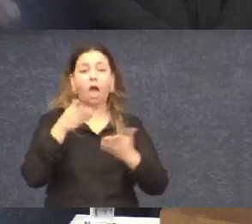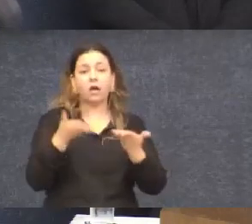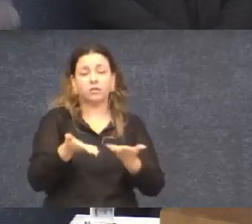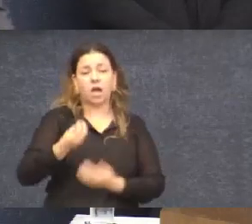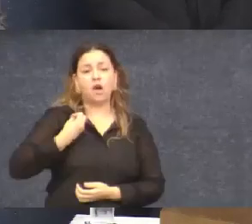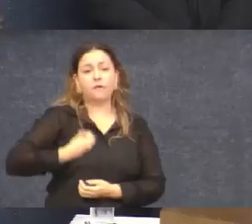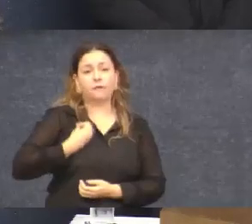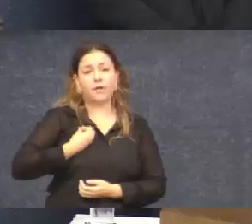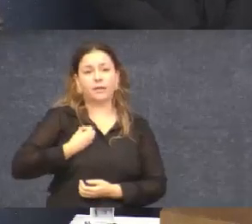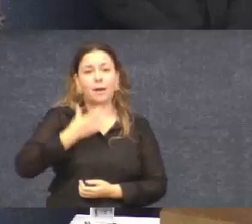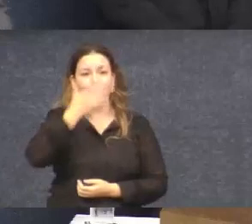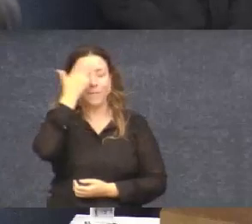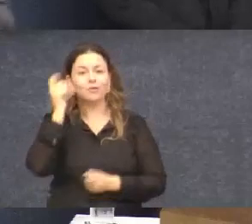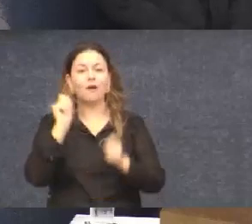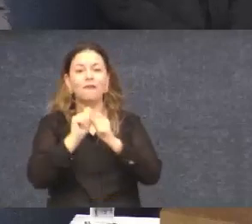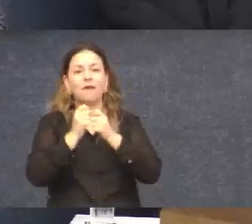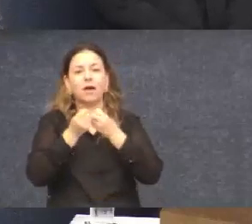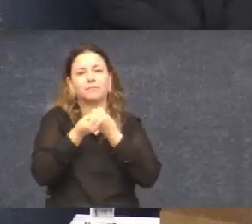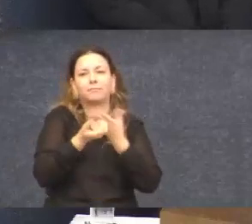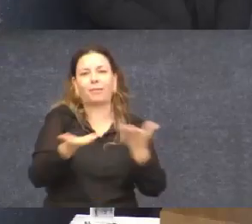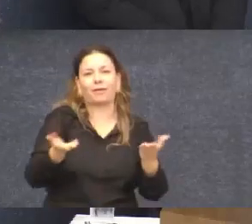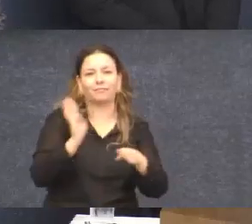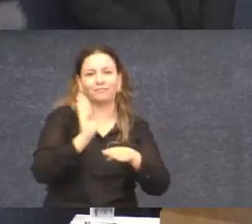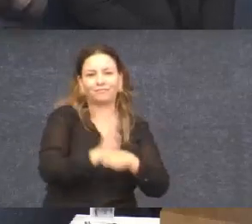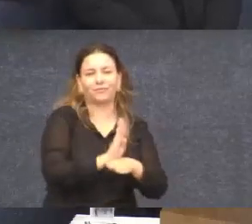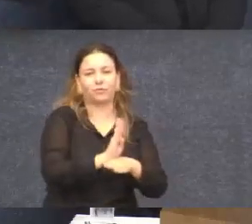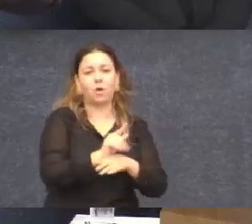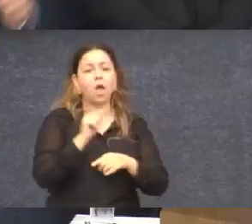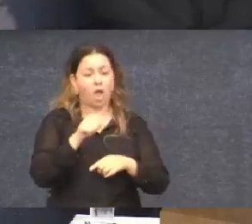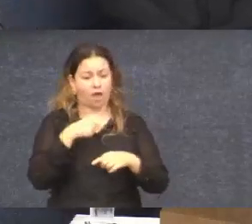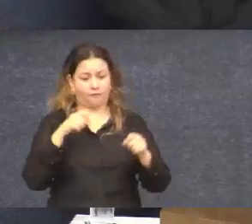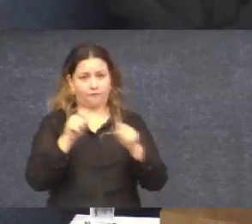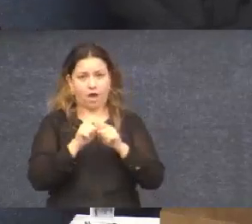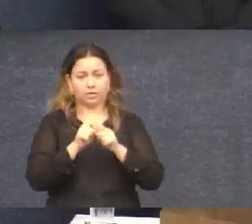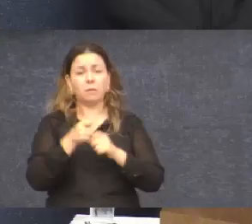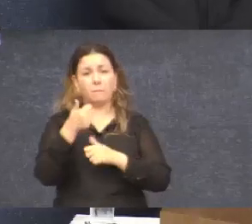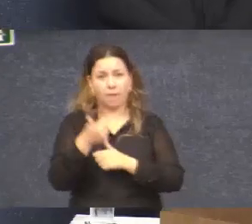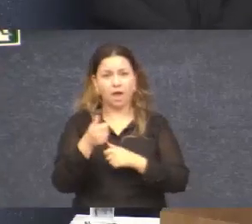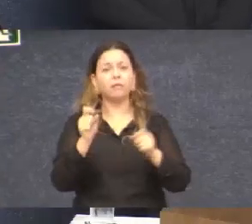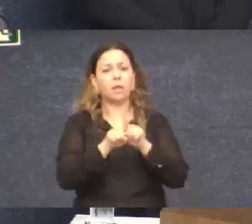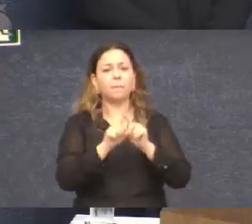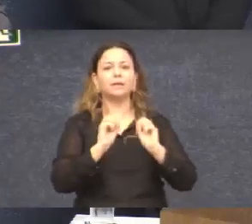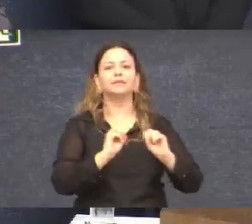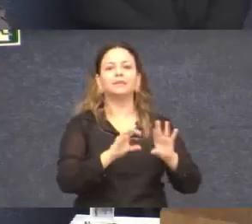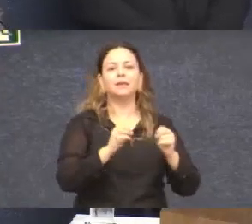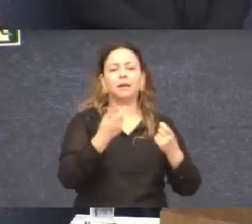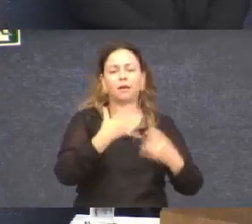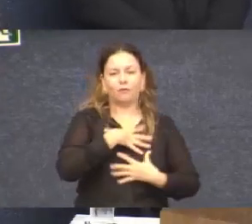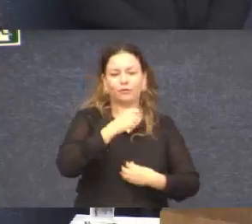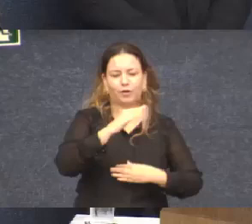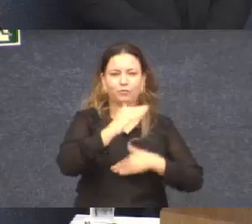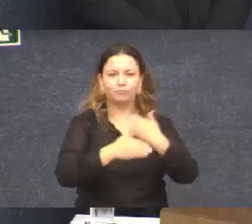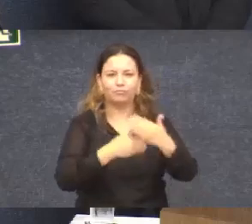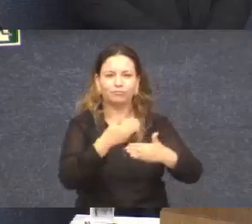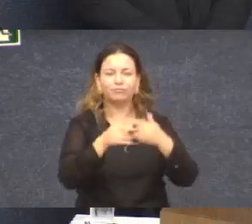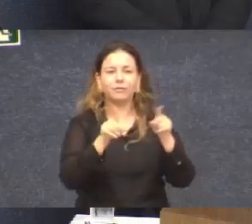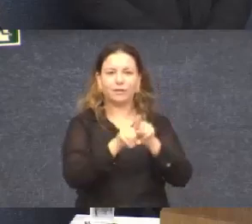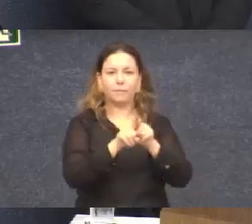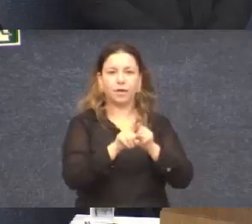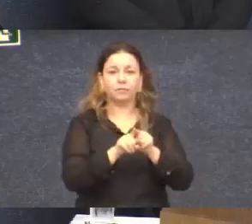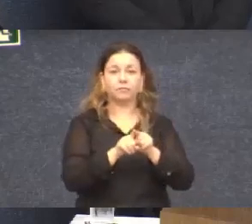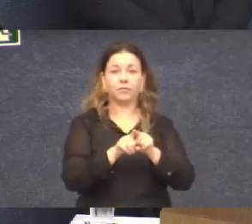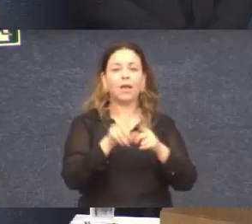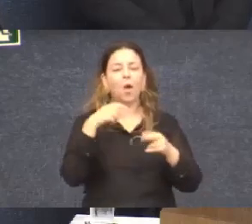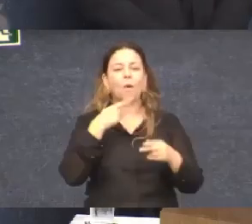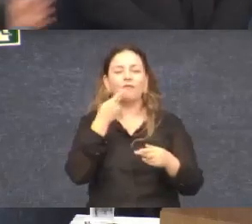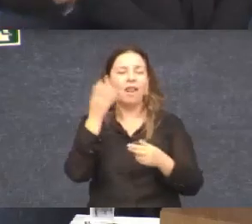benfeitor. Ele, além de fazer o bem, ensina seus filhos. Agora há pouco eu falava na rádio O Tempo, hoje é o dia